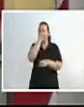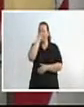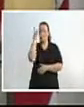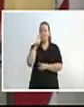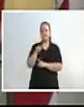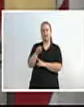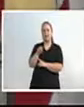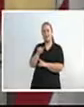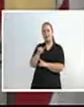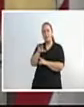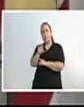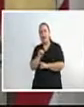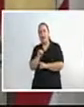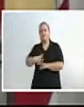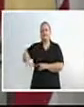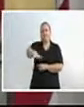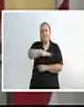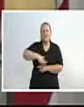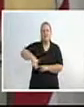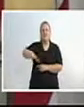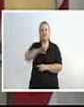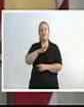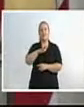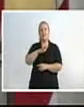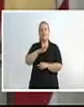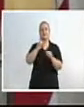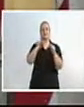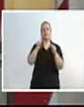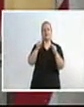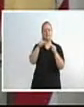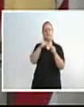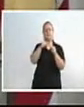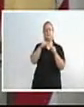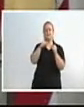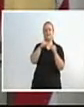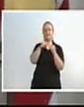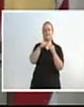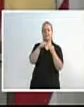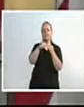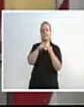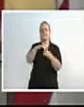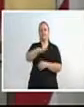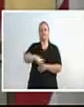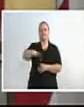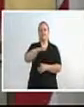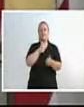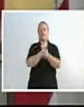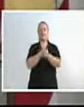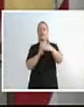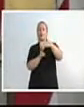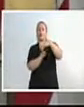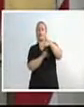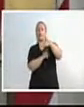rua 25 de Janeiro, rua Francisco Margarida, enfim, todas aquelas ruas que antecedem a rodoviária, com certeza o semáforo,